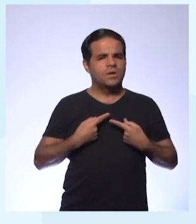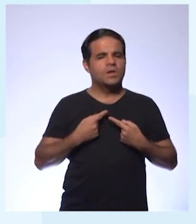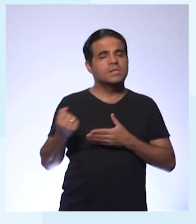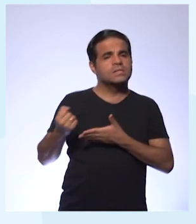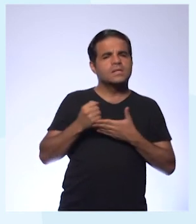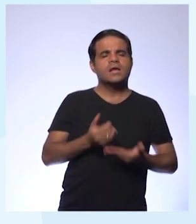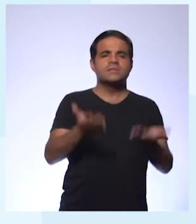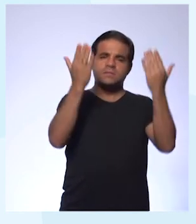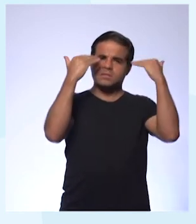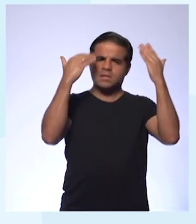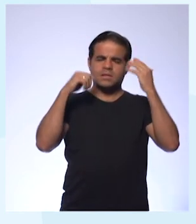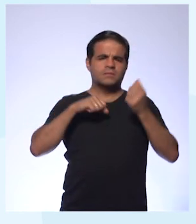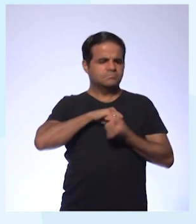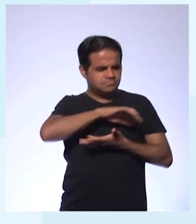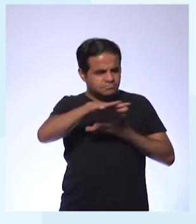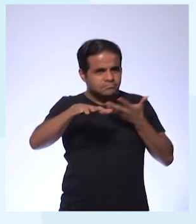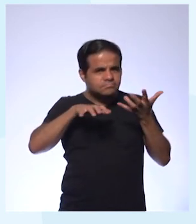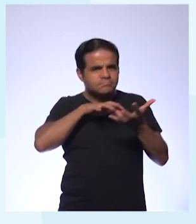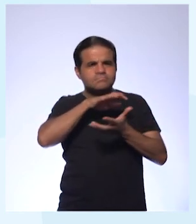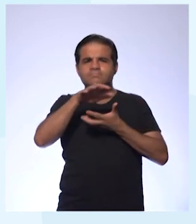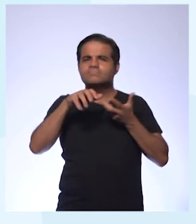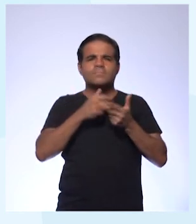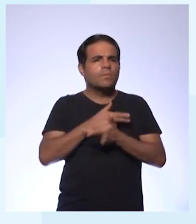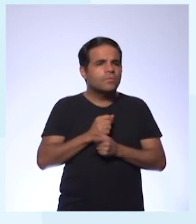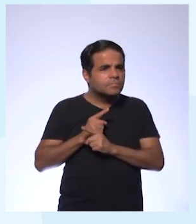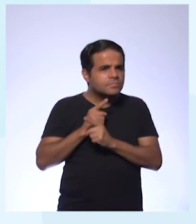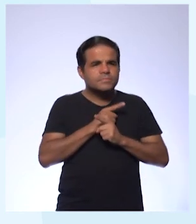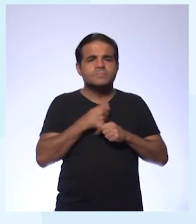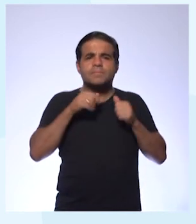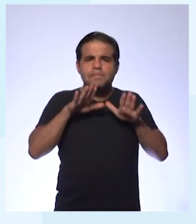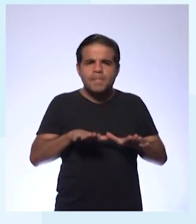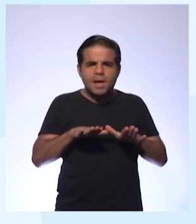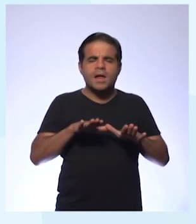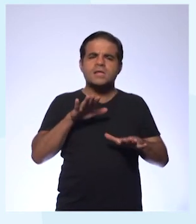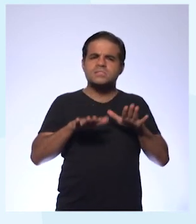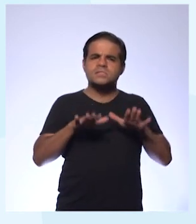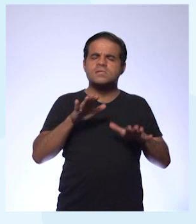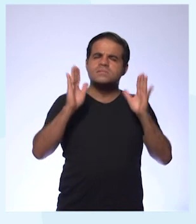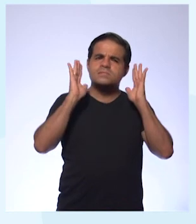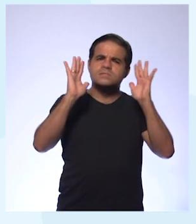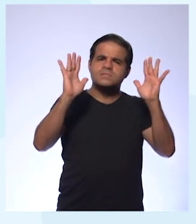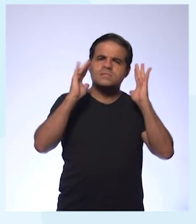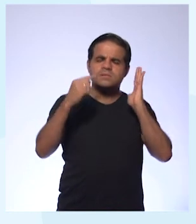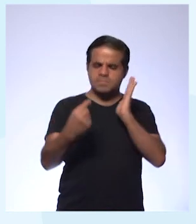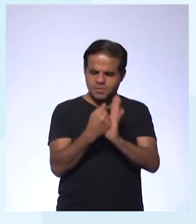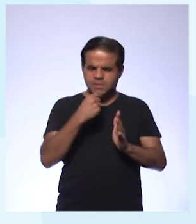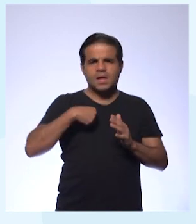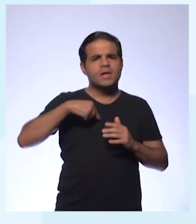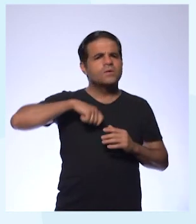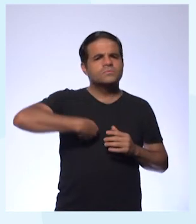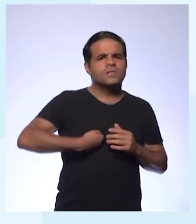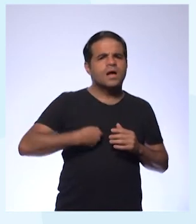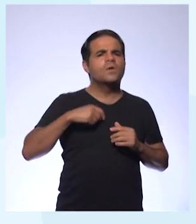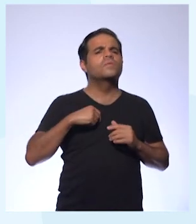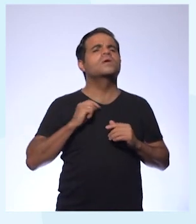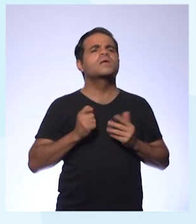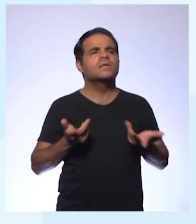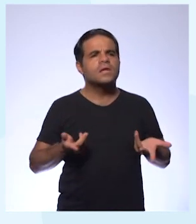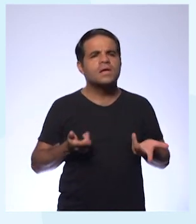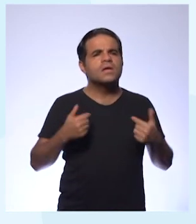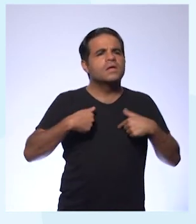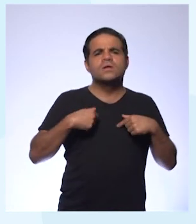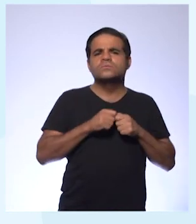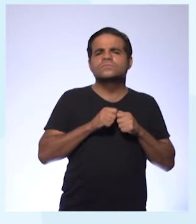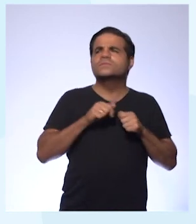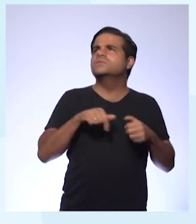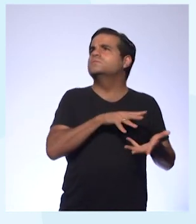um universo a ser descoberto. É necessário fazer uma parada de vez em quando e perguntar: Hey, quem sou eu, Andréia? O que eu